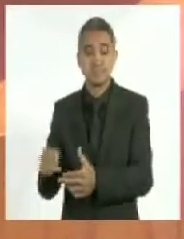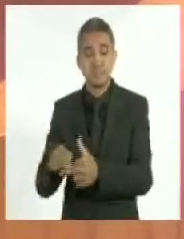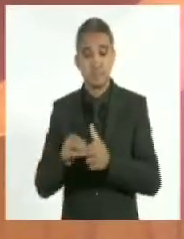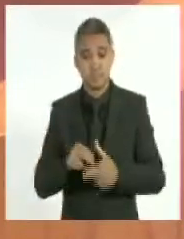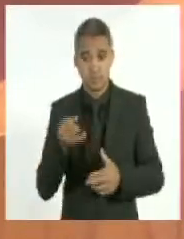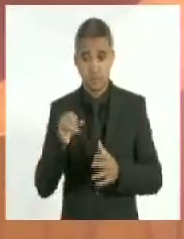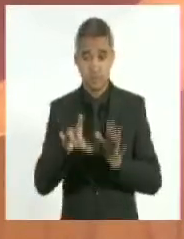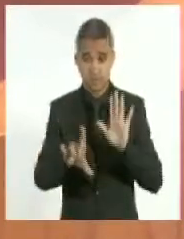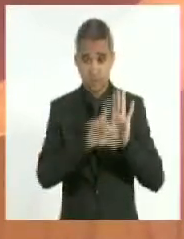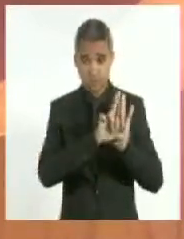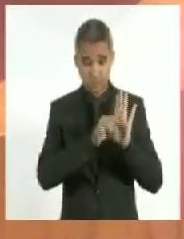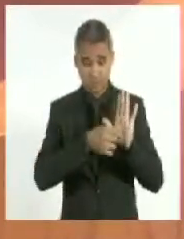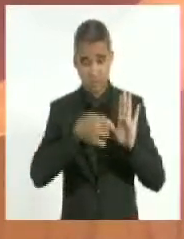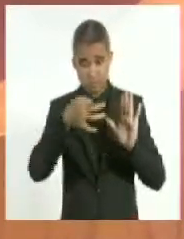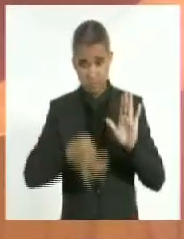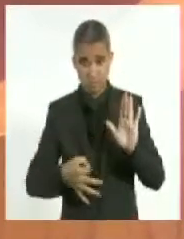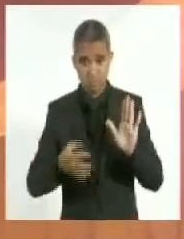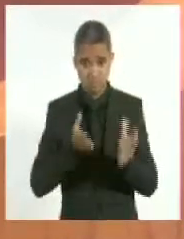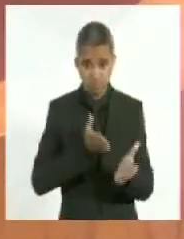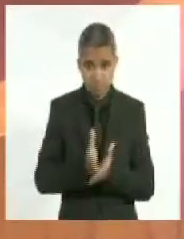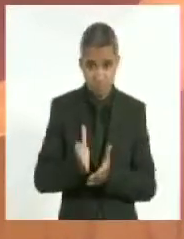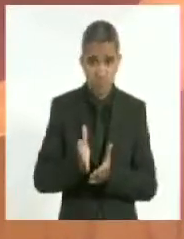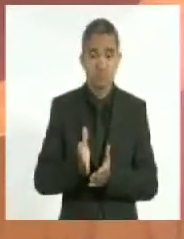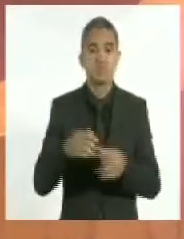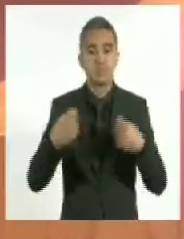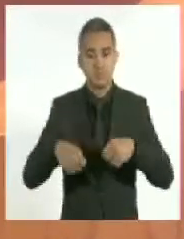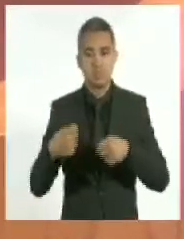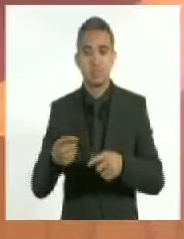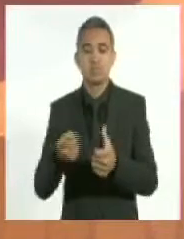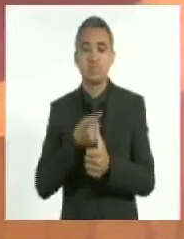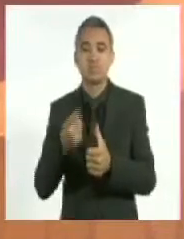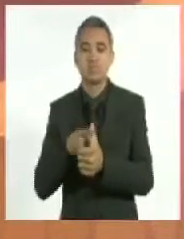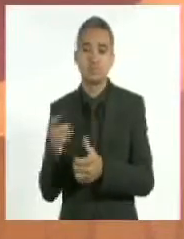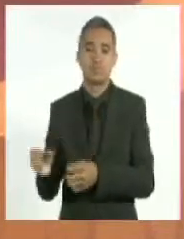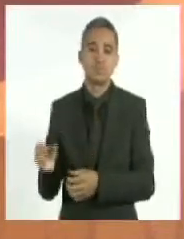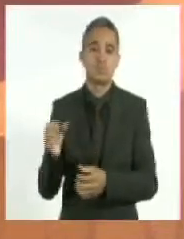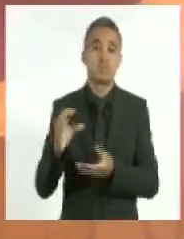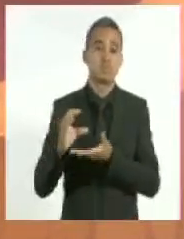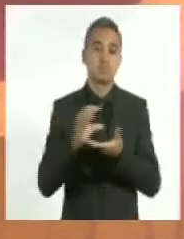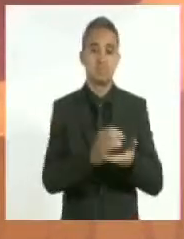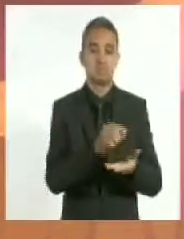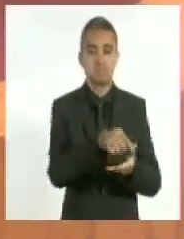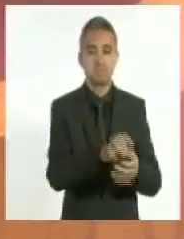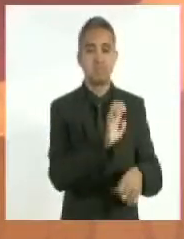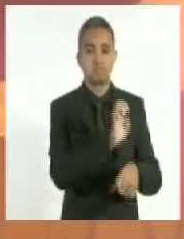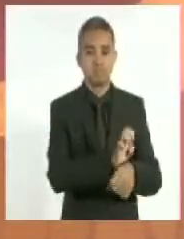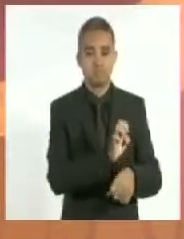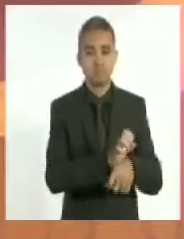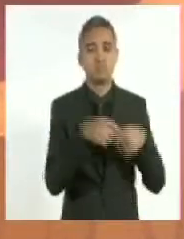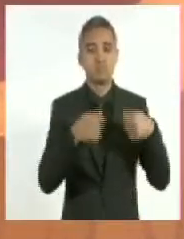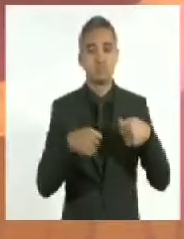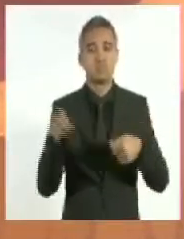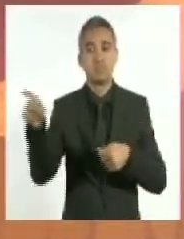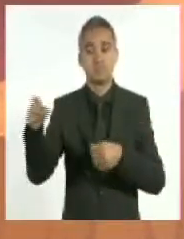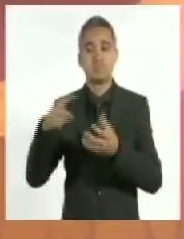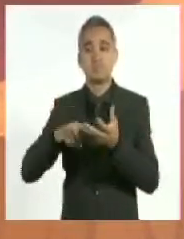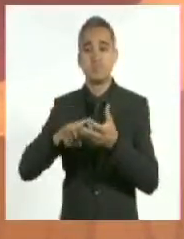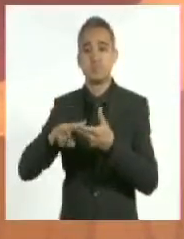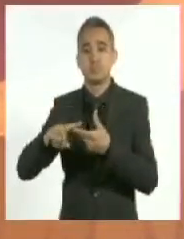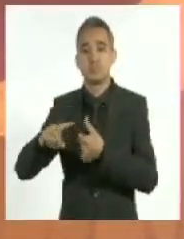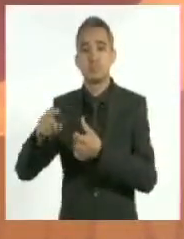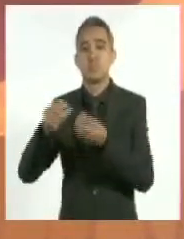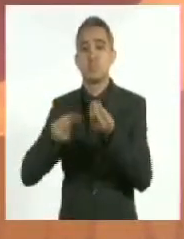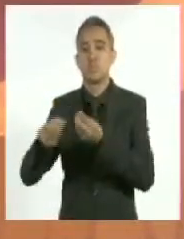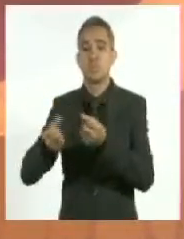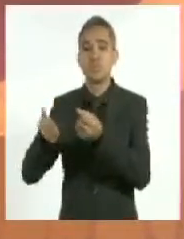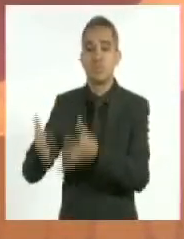para o município, vai para o Estado, oficialmente, tem que ser prestado conta e é obrigatório, não é no dia que a Vale quiser dar. Então isso dá